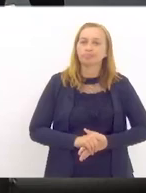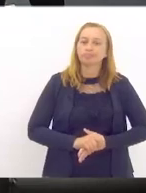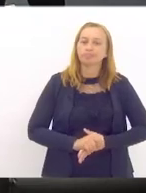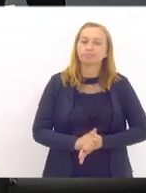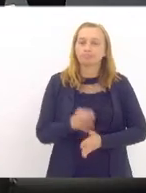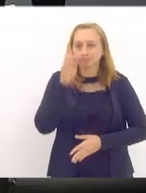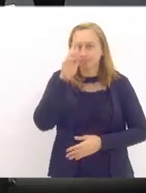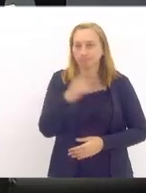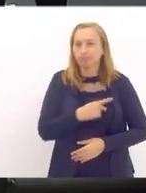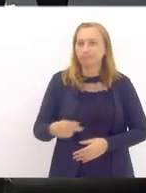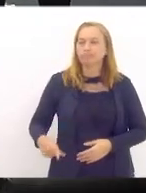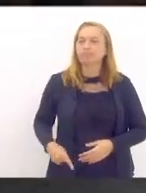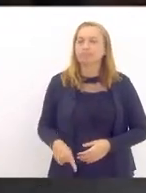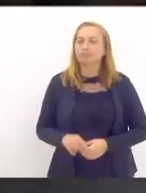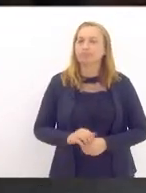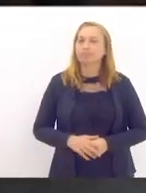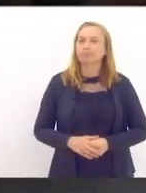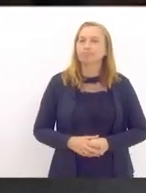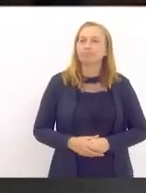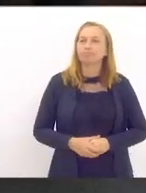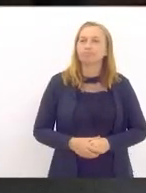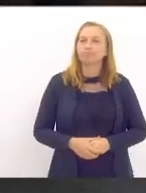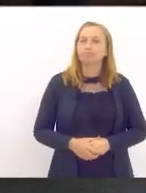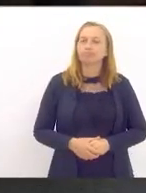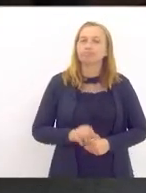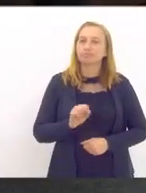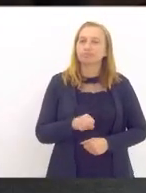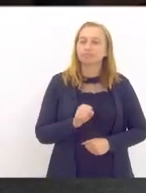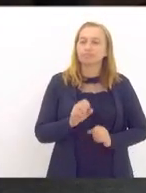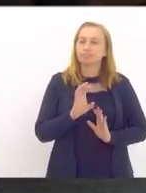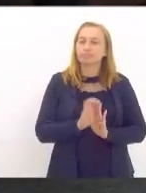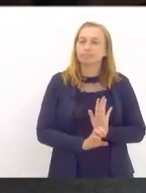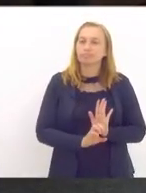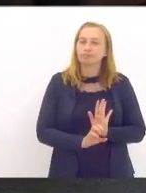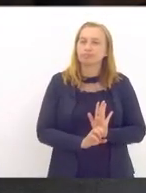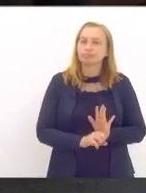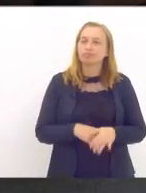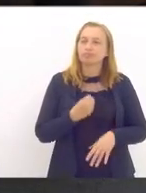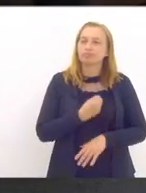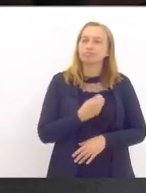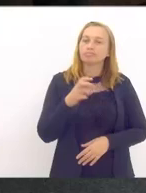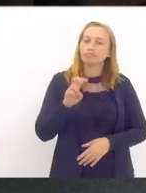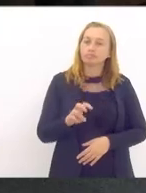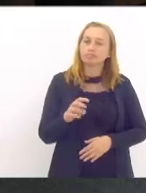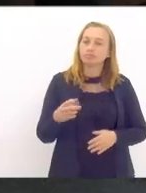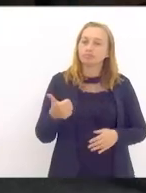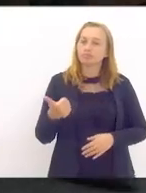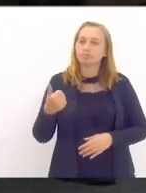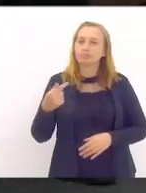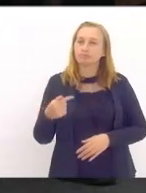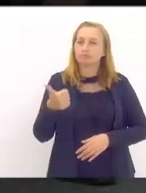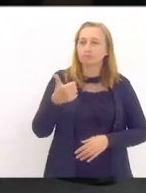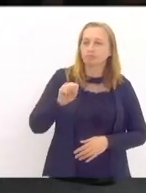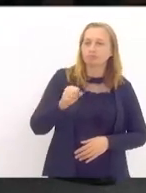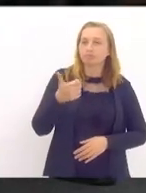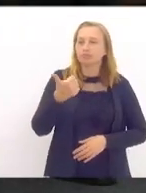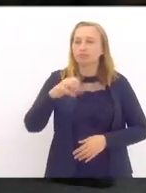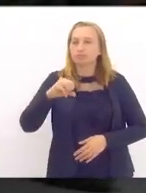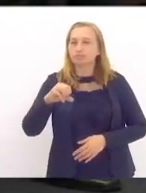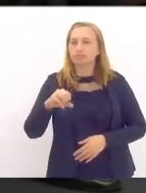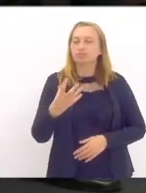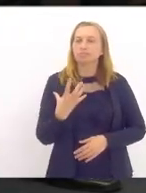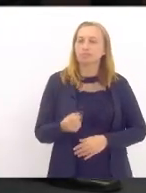senhor presidente o parecer favorável as emendas números 5 17 18 e 19